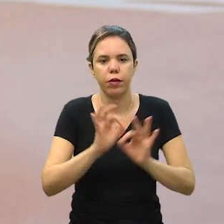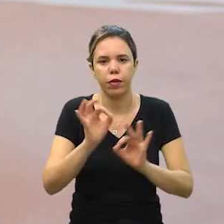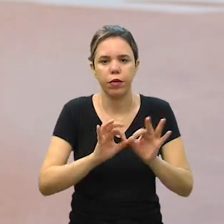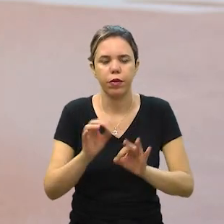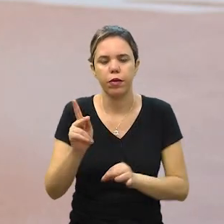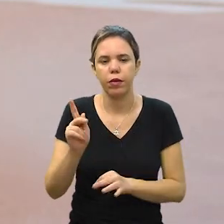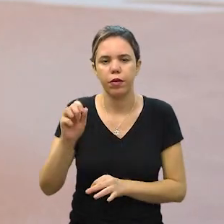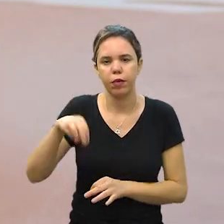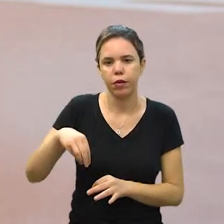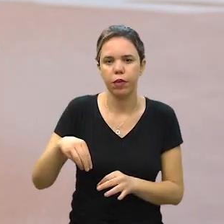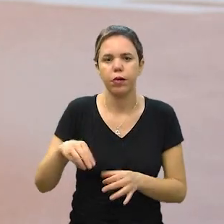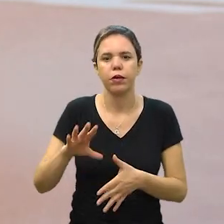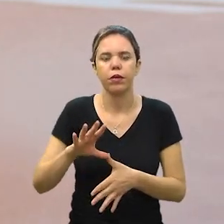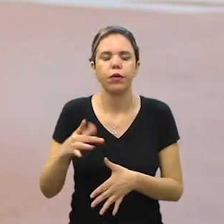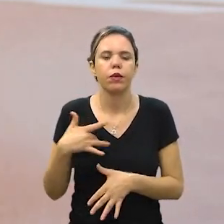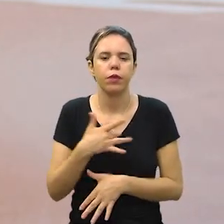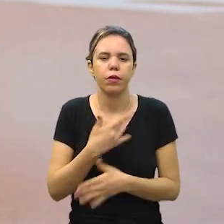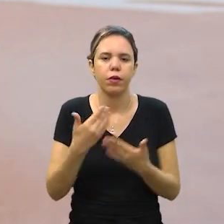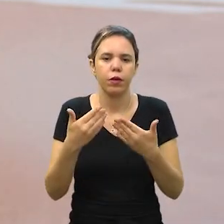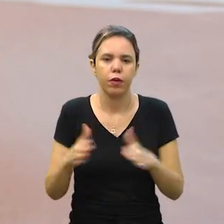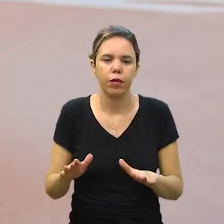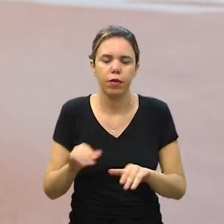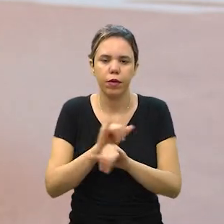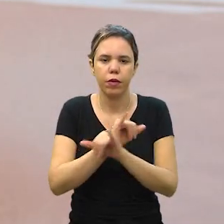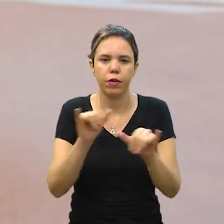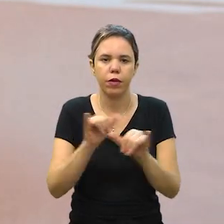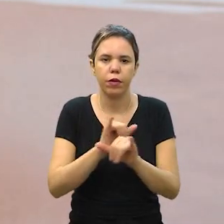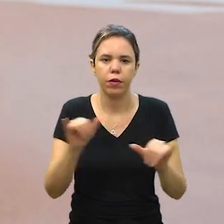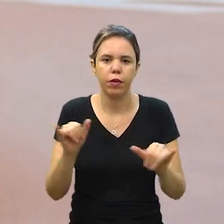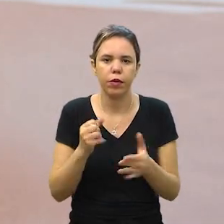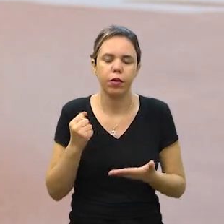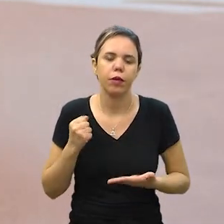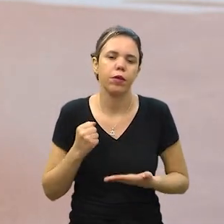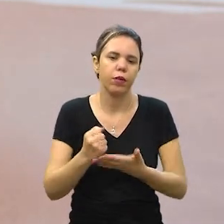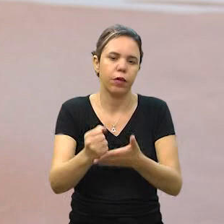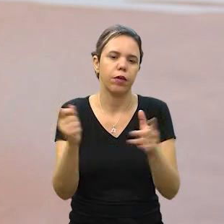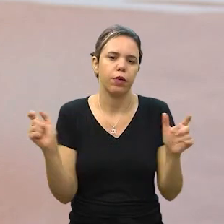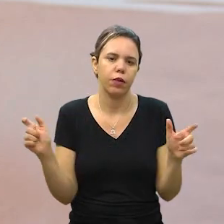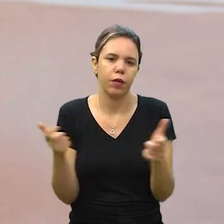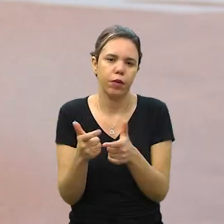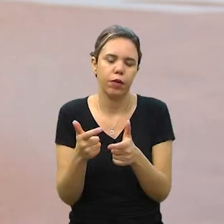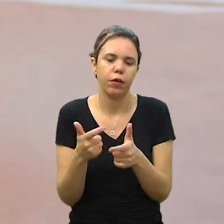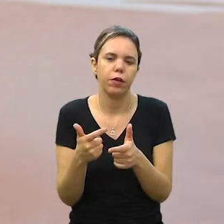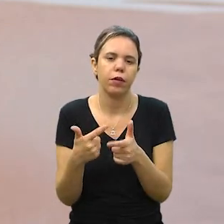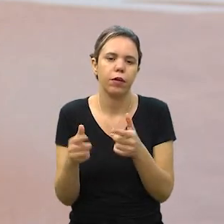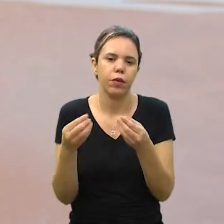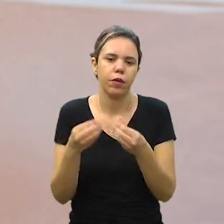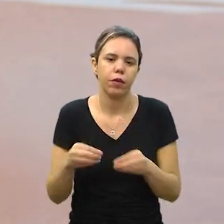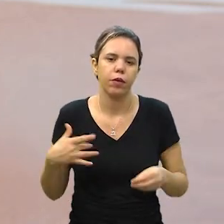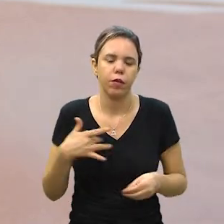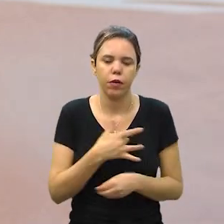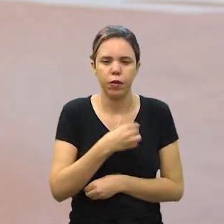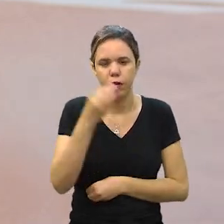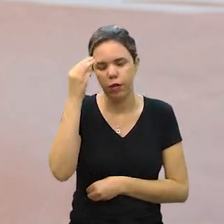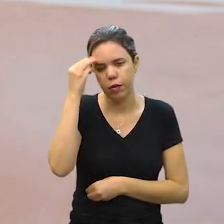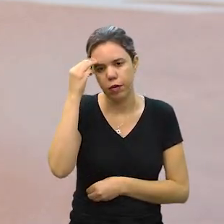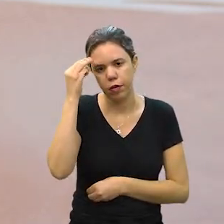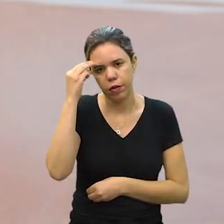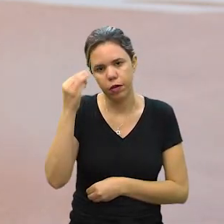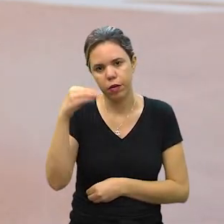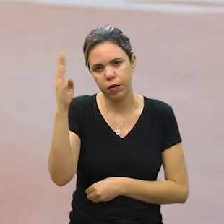Organização Pan-Americana da Saúde lançaram uma campanha para ajudar a amenizar esses efeitos aí na saúde